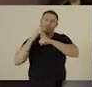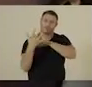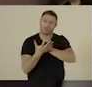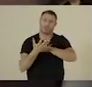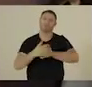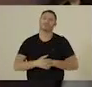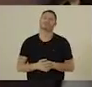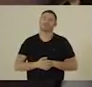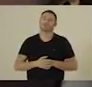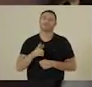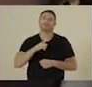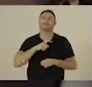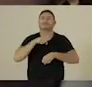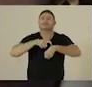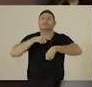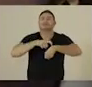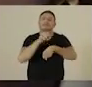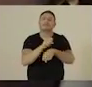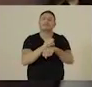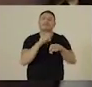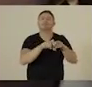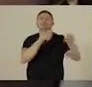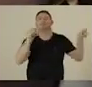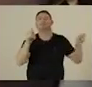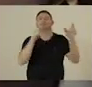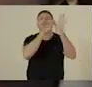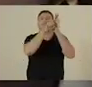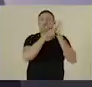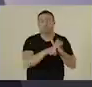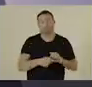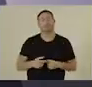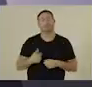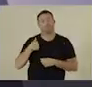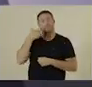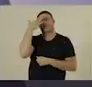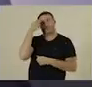da Covid-19. Zerar fila dos exames para prevenção.